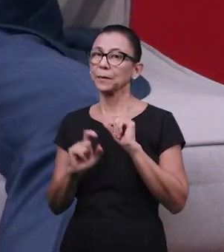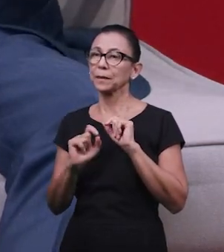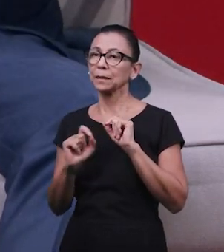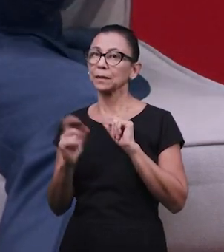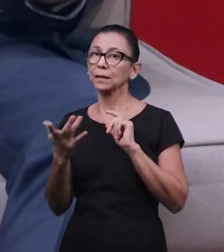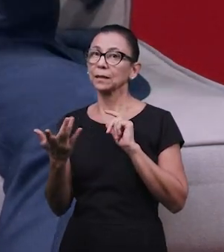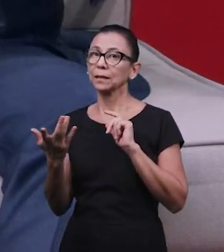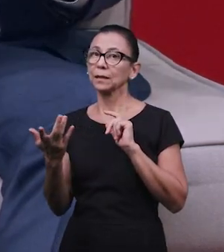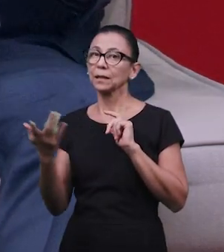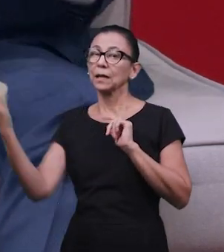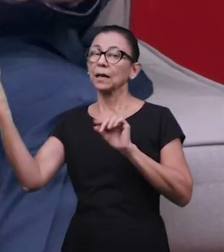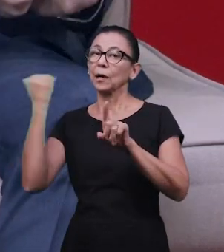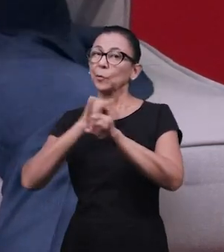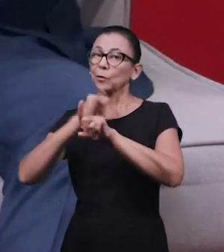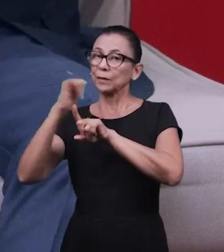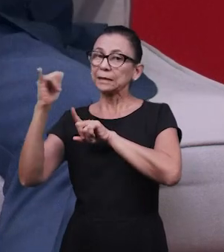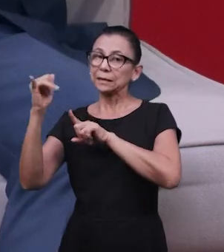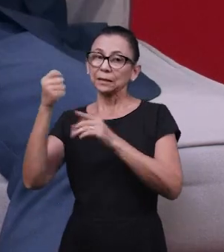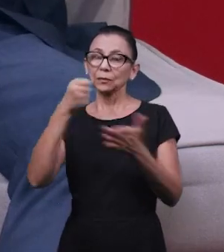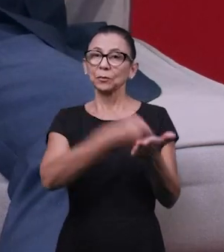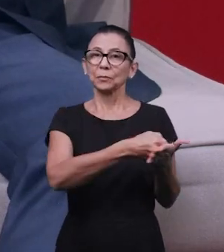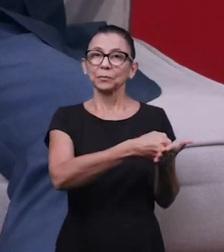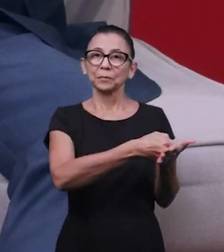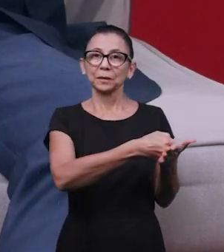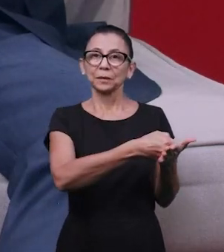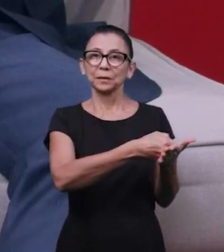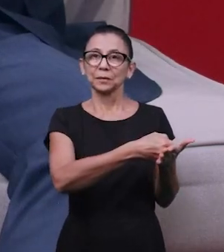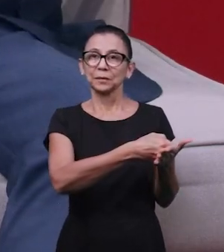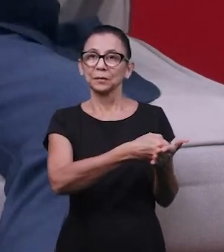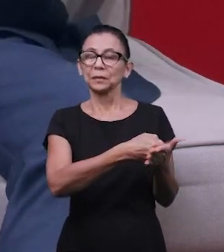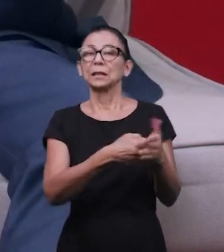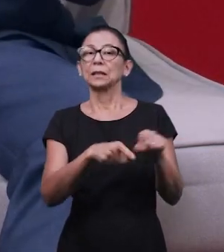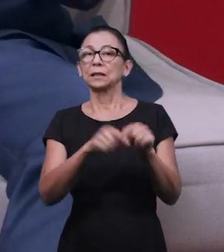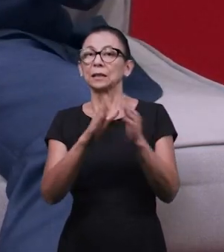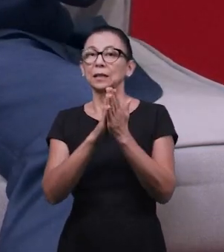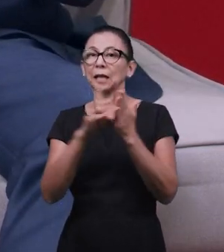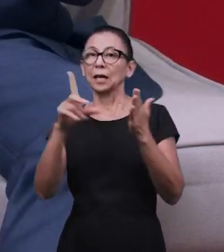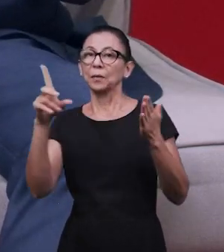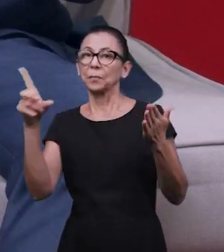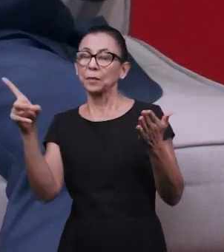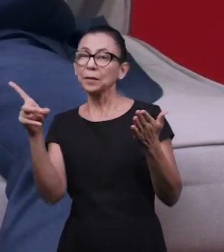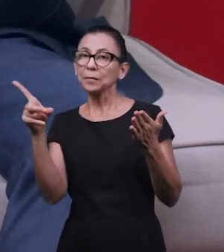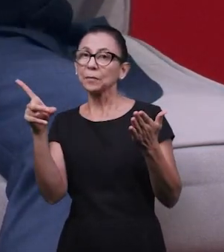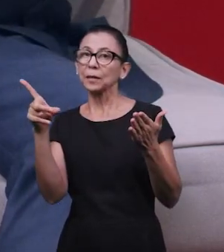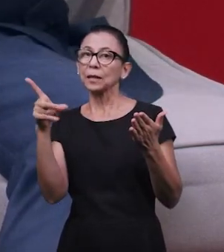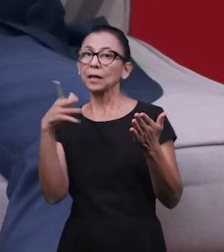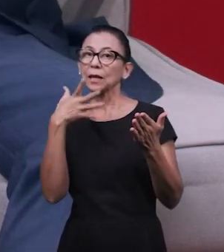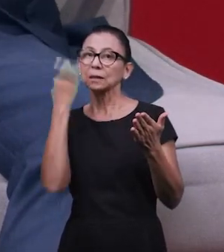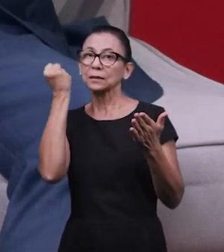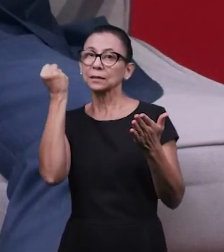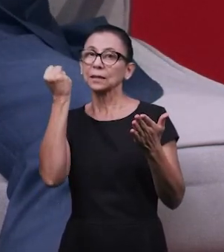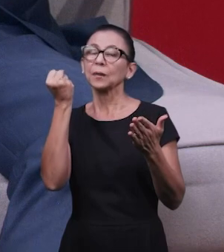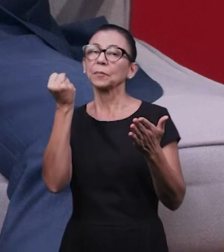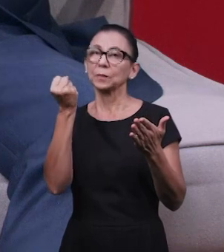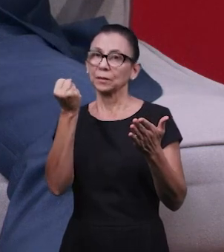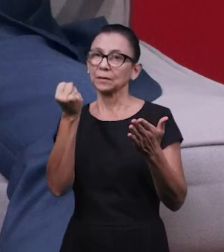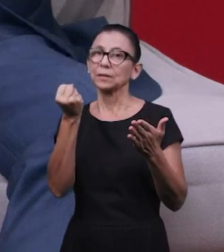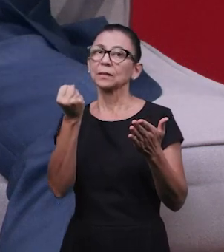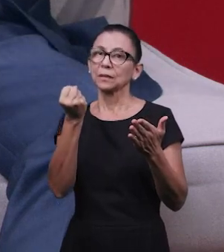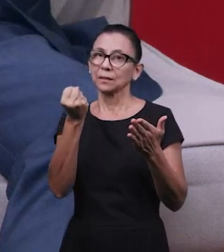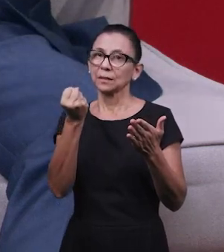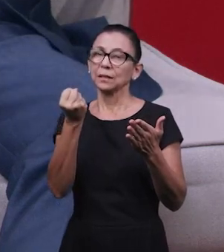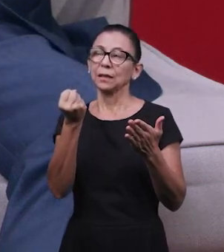ou morre no maligno. Agora, nós temos a palavra que nos adverte, que